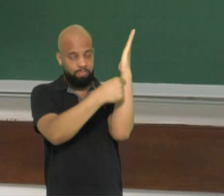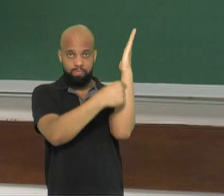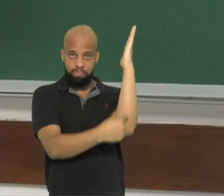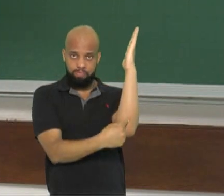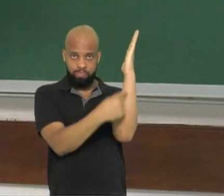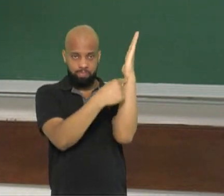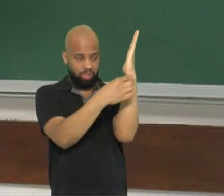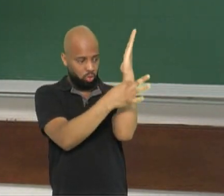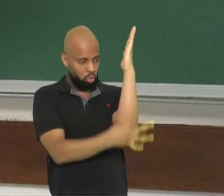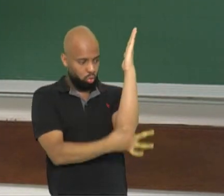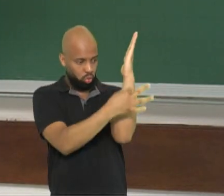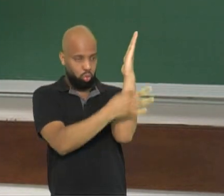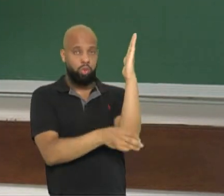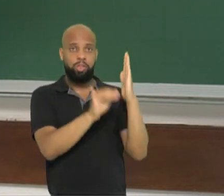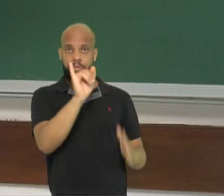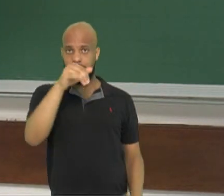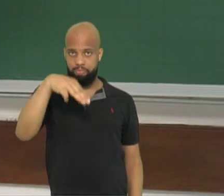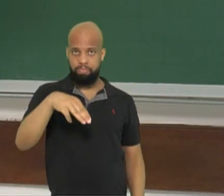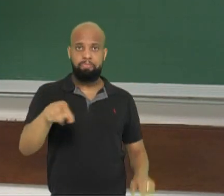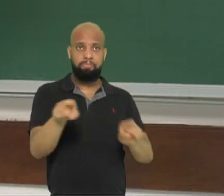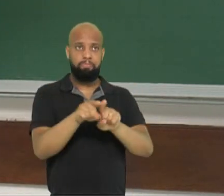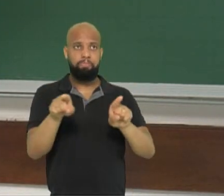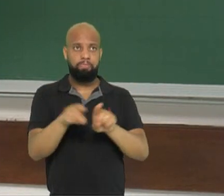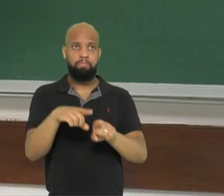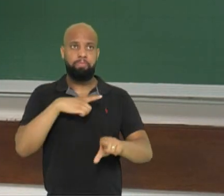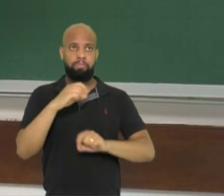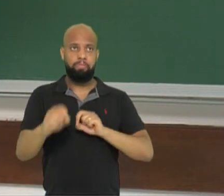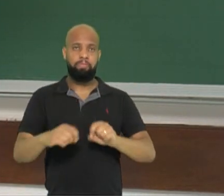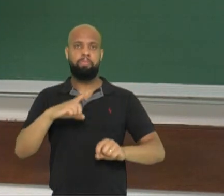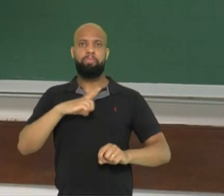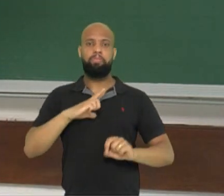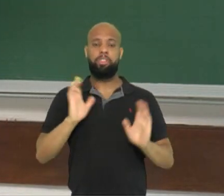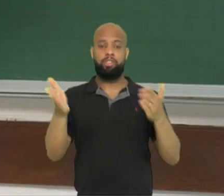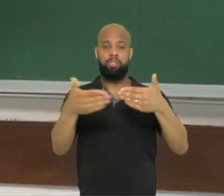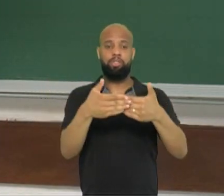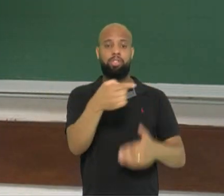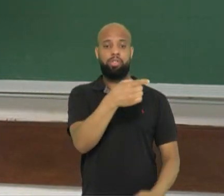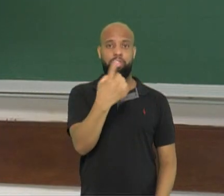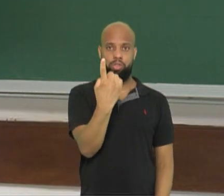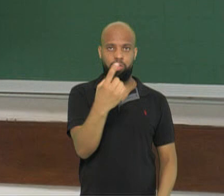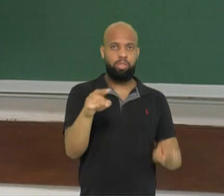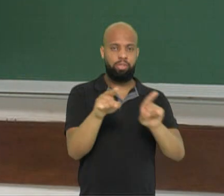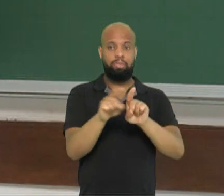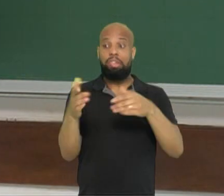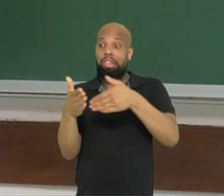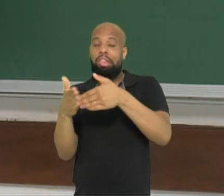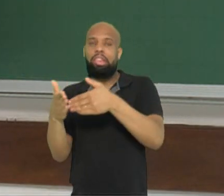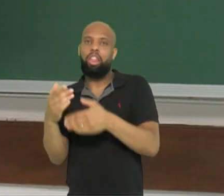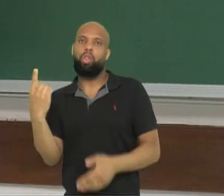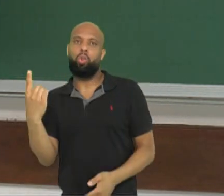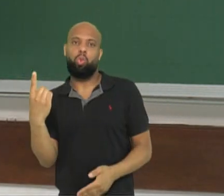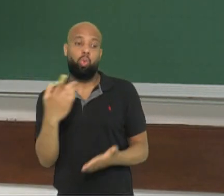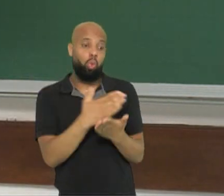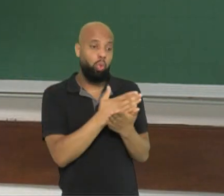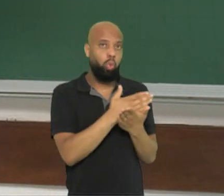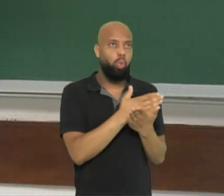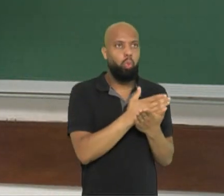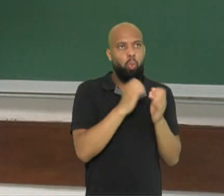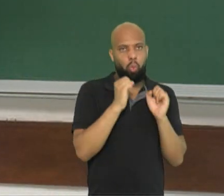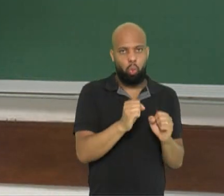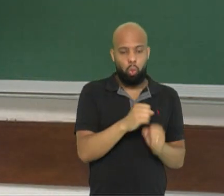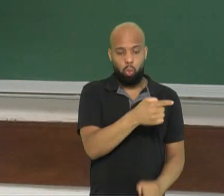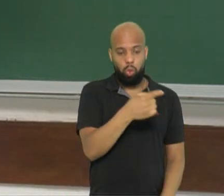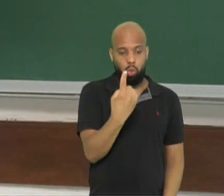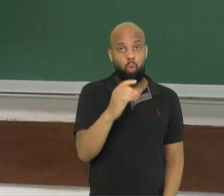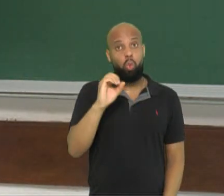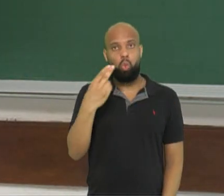função atingiu. Esse valor do intervalo, né, fechado para o -1 e 1, então a gente vai estabelecer